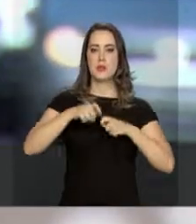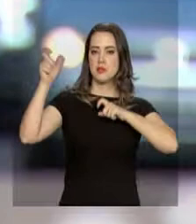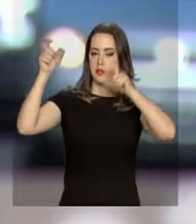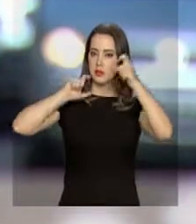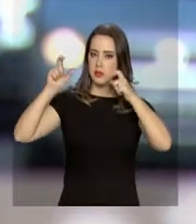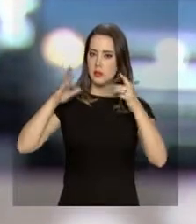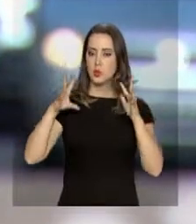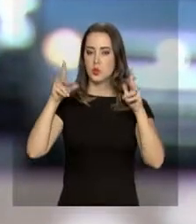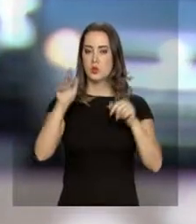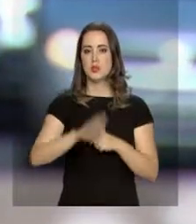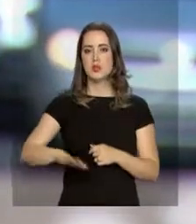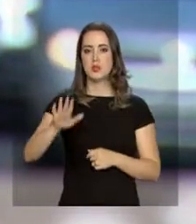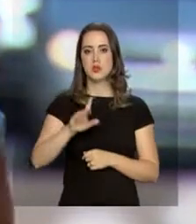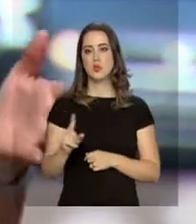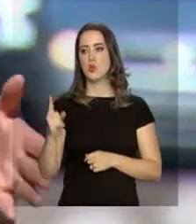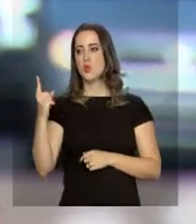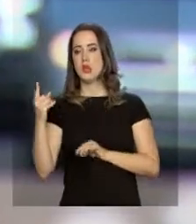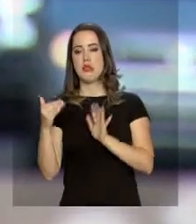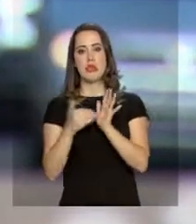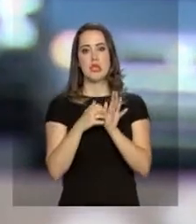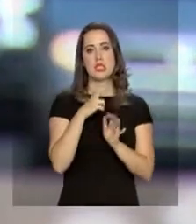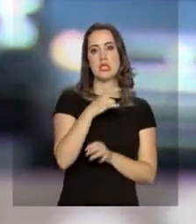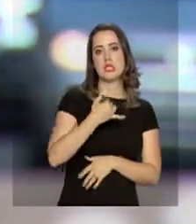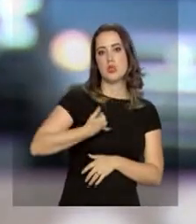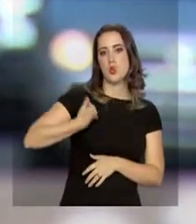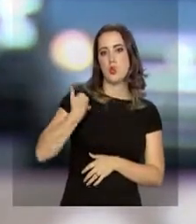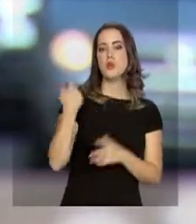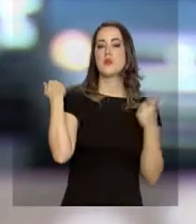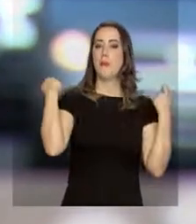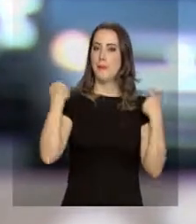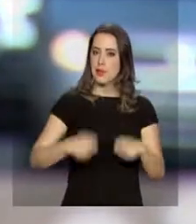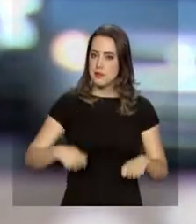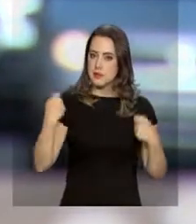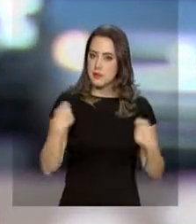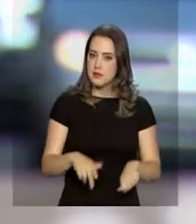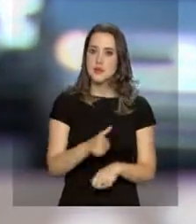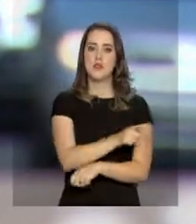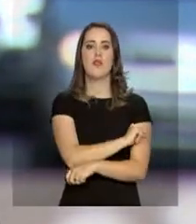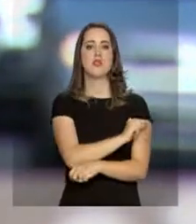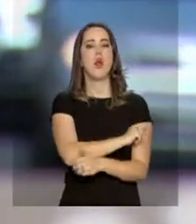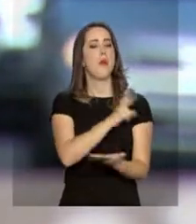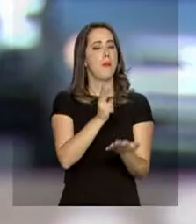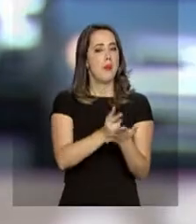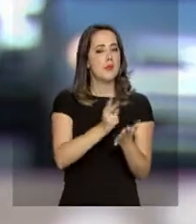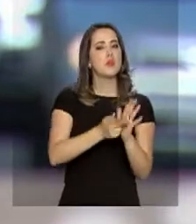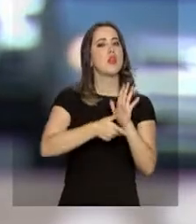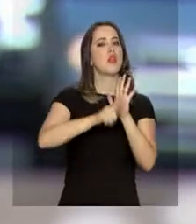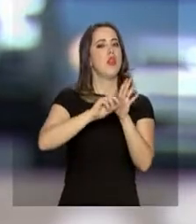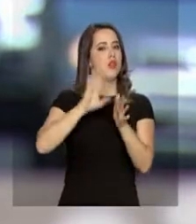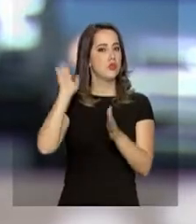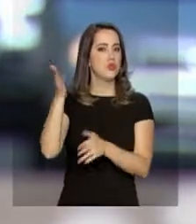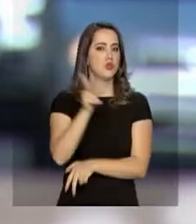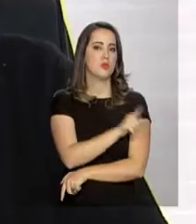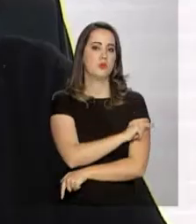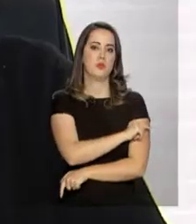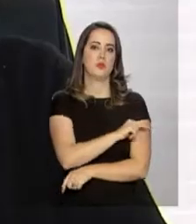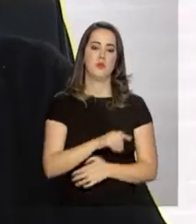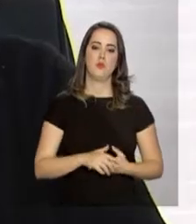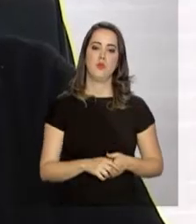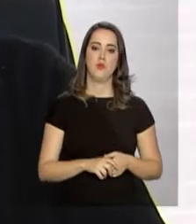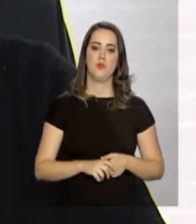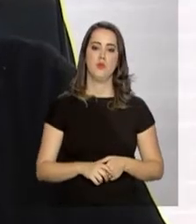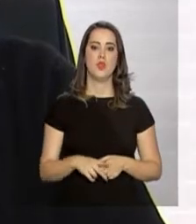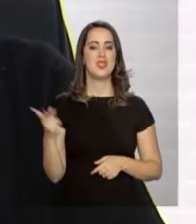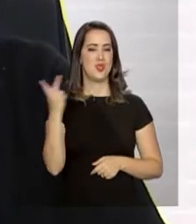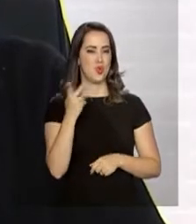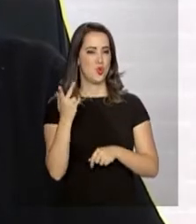todas as crianças que tenham entre um e cinco anos de idade mesmo as que já foram vacinadas precisam ser imunizadas tanto o sarampo